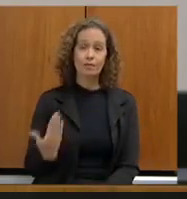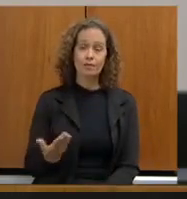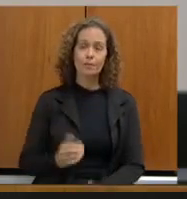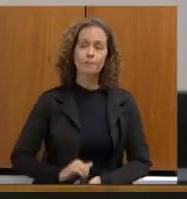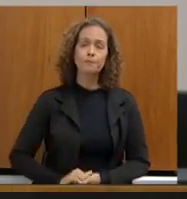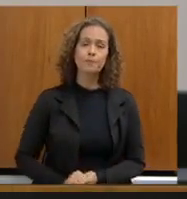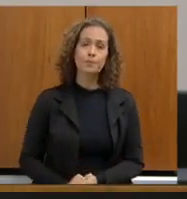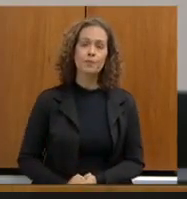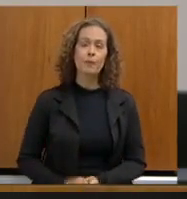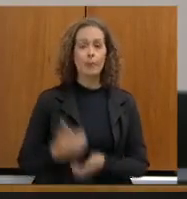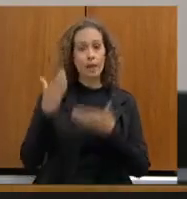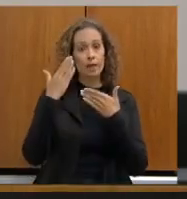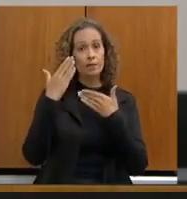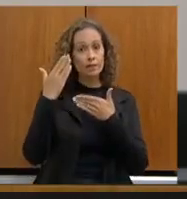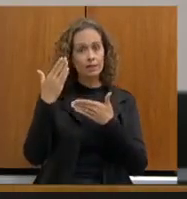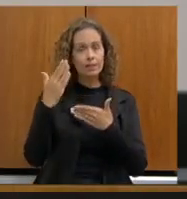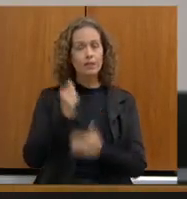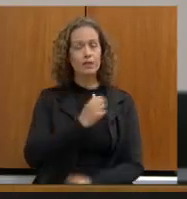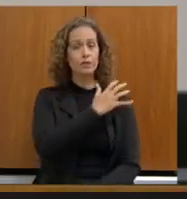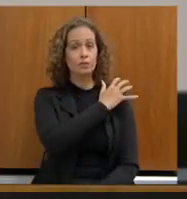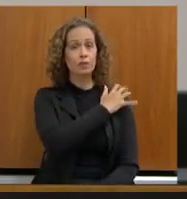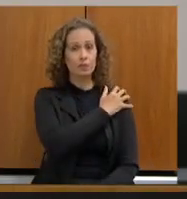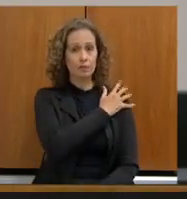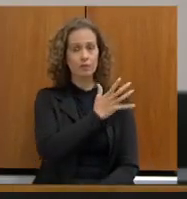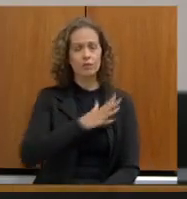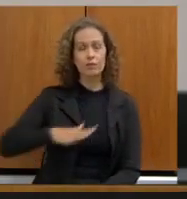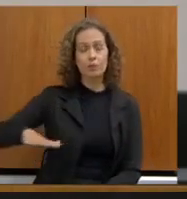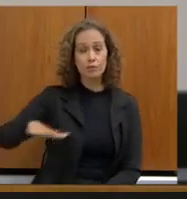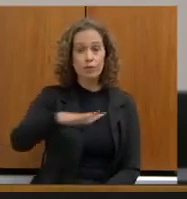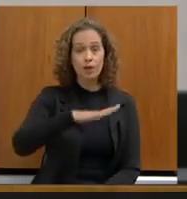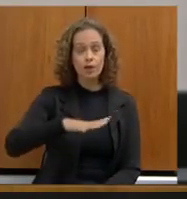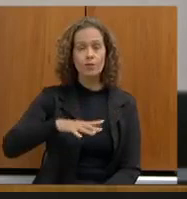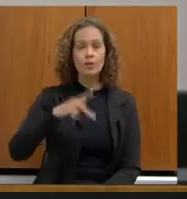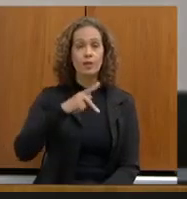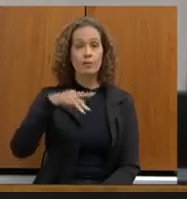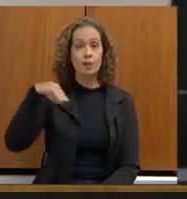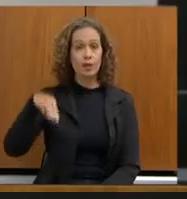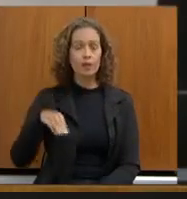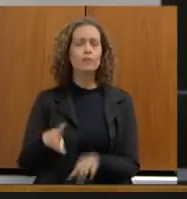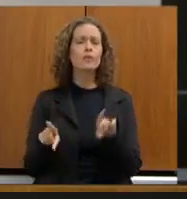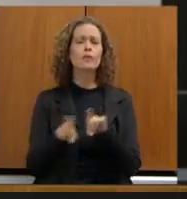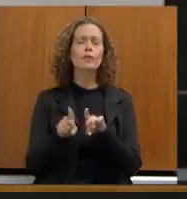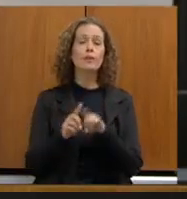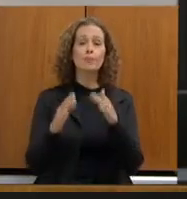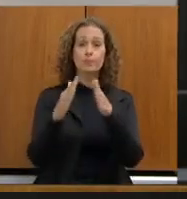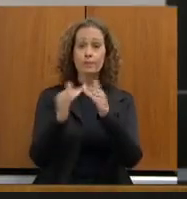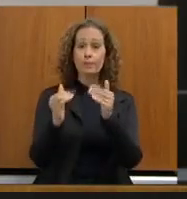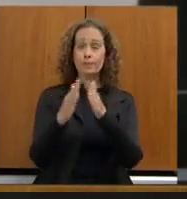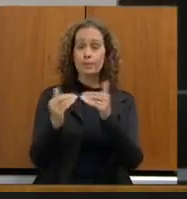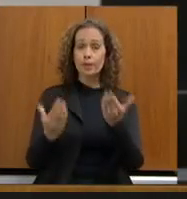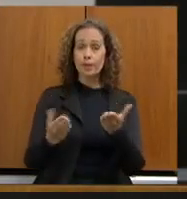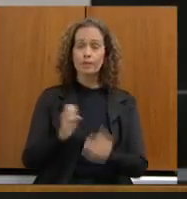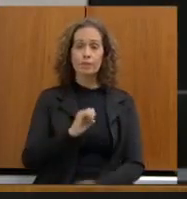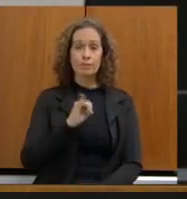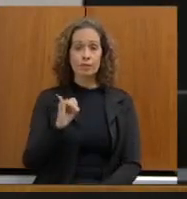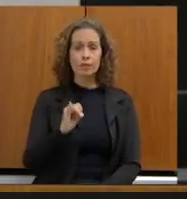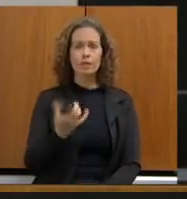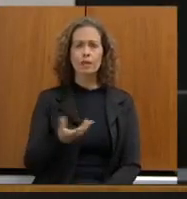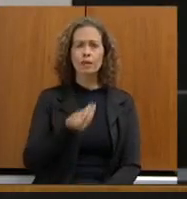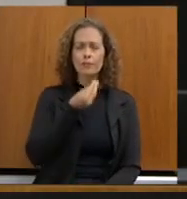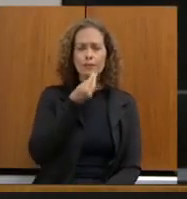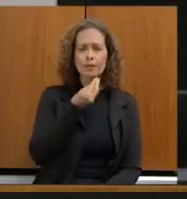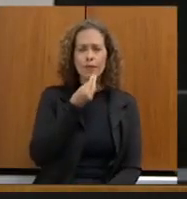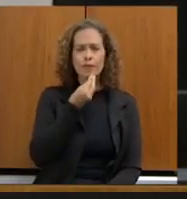então queria agradecer muito ao comandante-geral da polícia militar e da AGU ao Comandante se ele deseja fazer